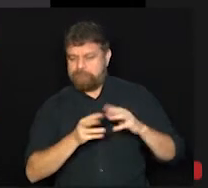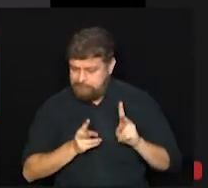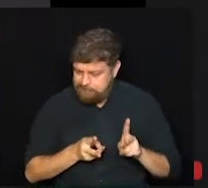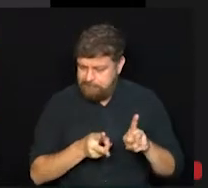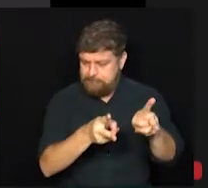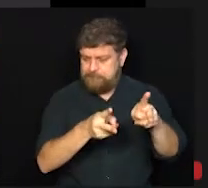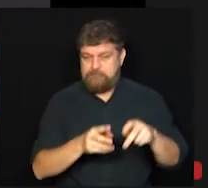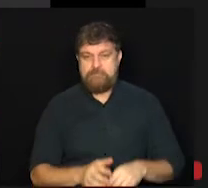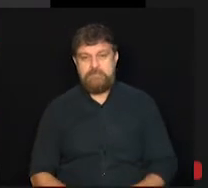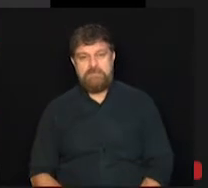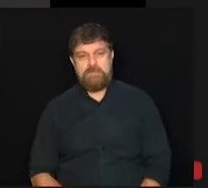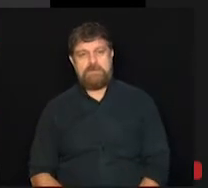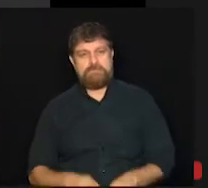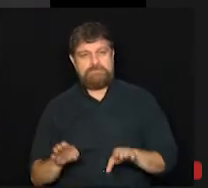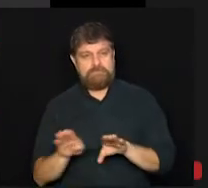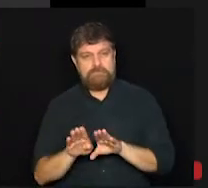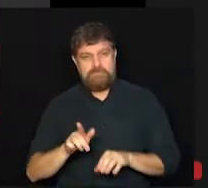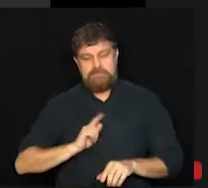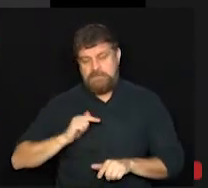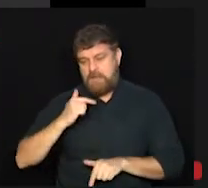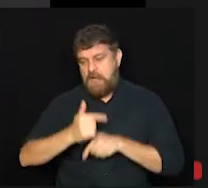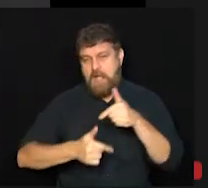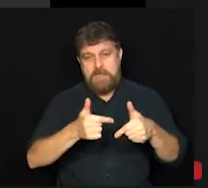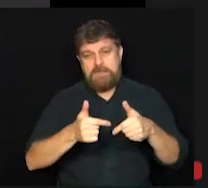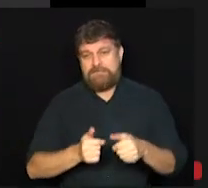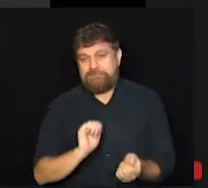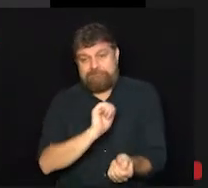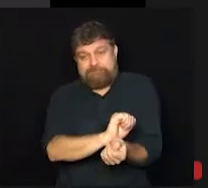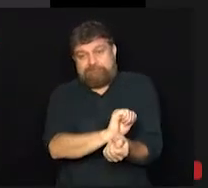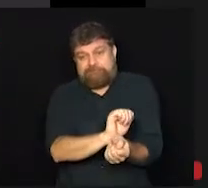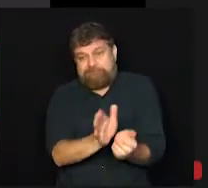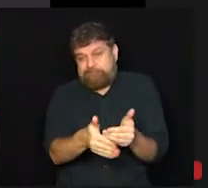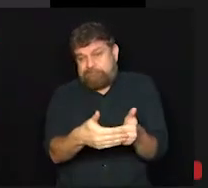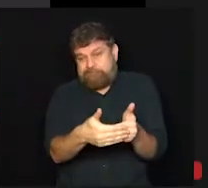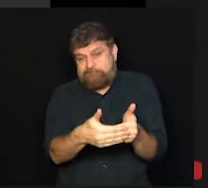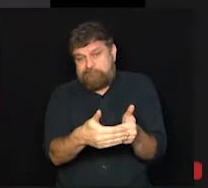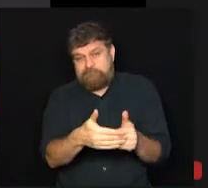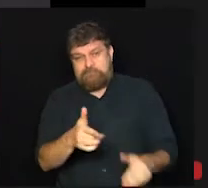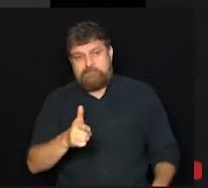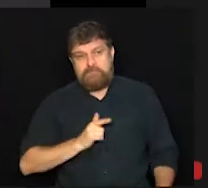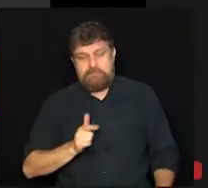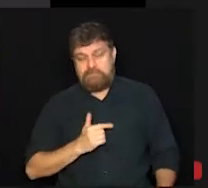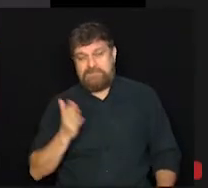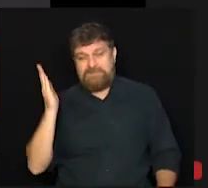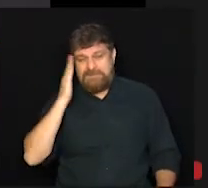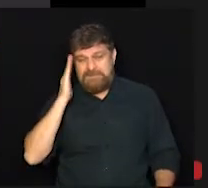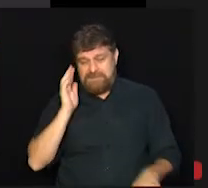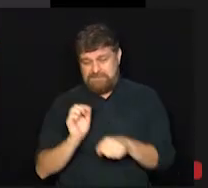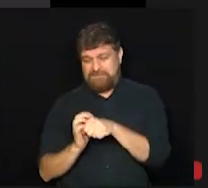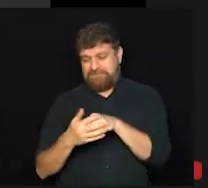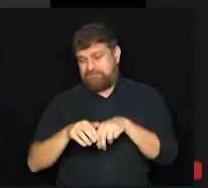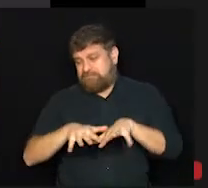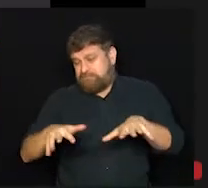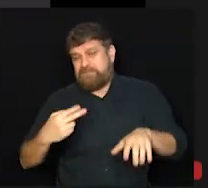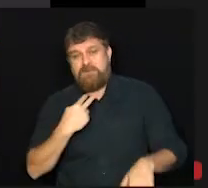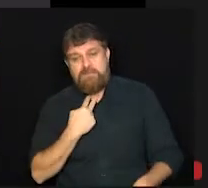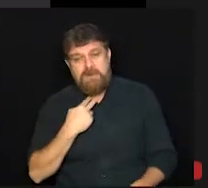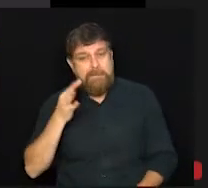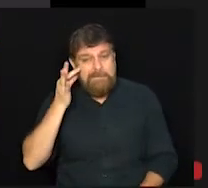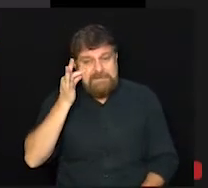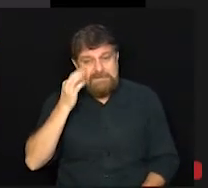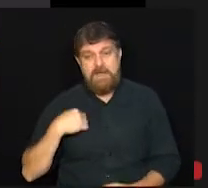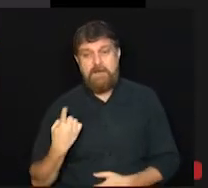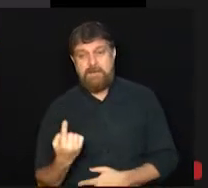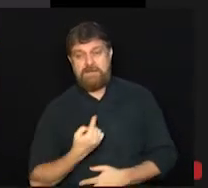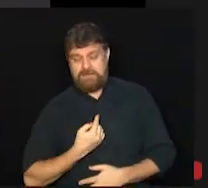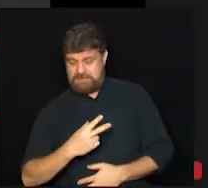E continuamos em atividades suspensas, né? Como é toda a situação aí de uma maneira geral, mas para nós, em